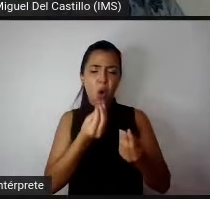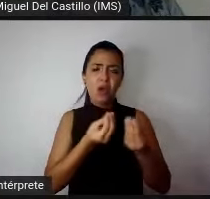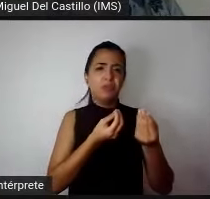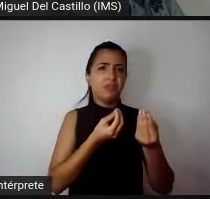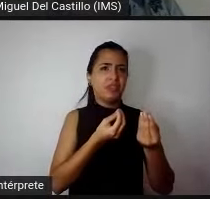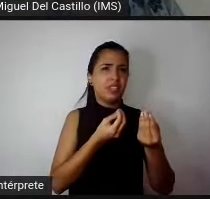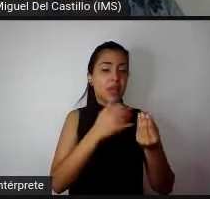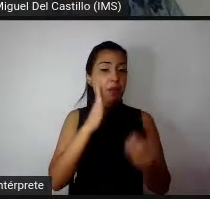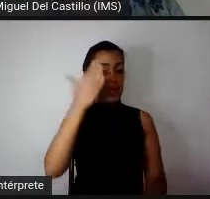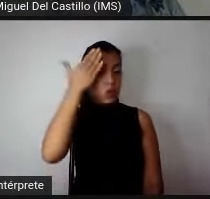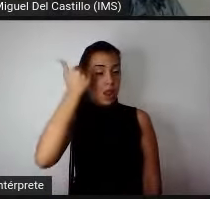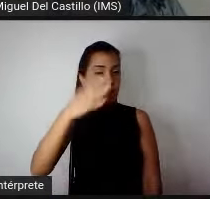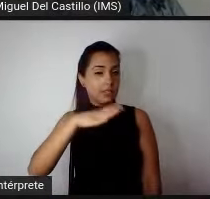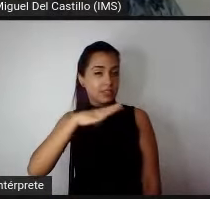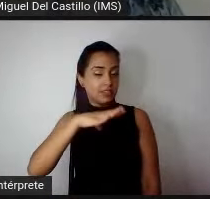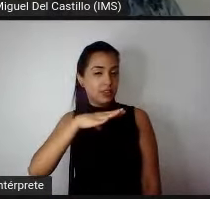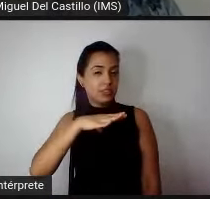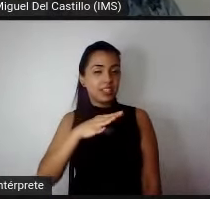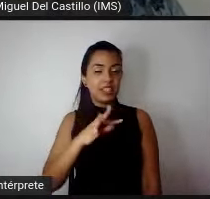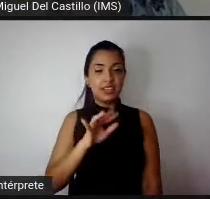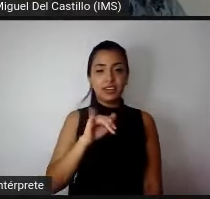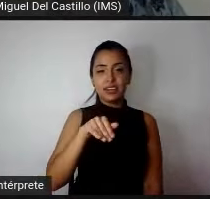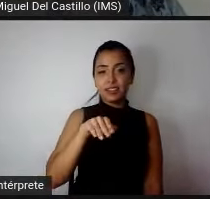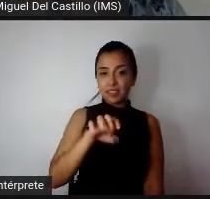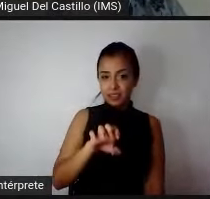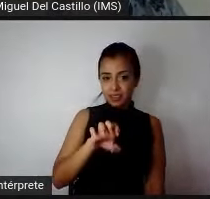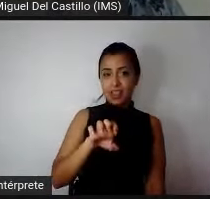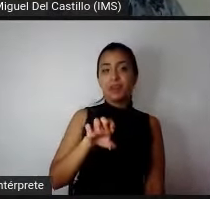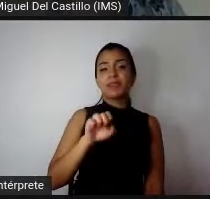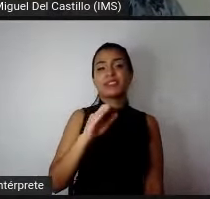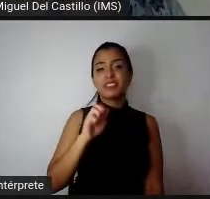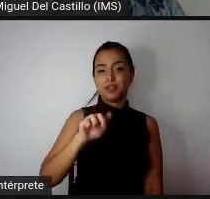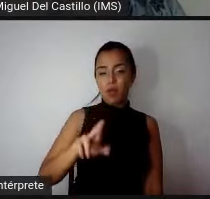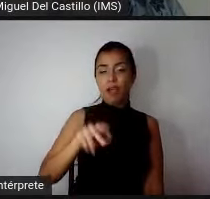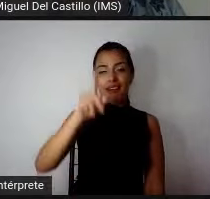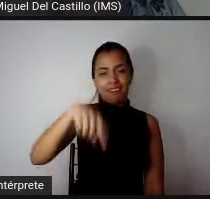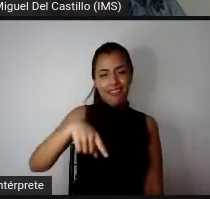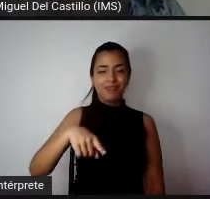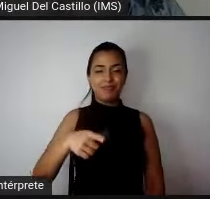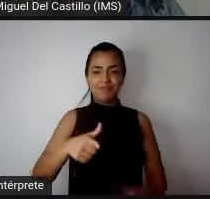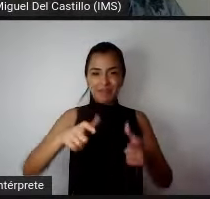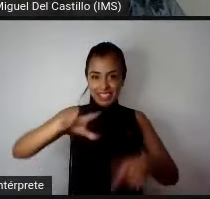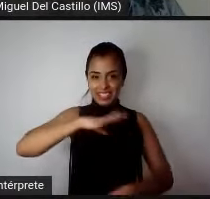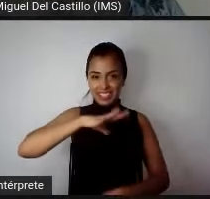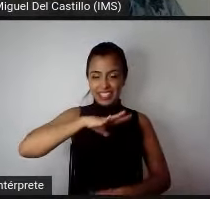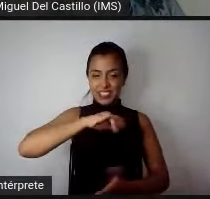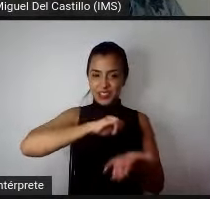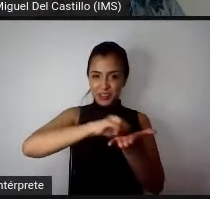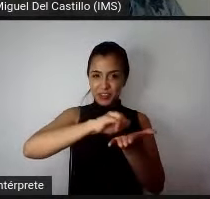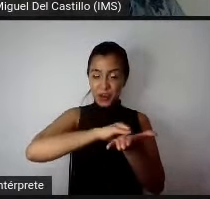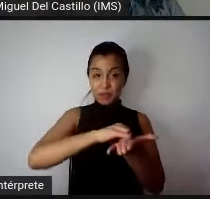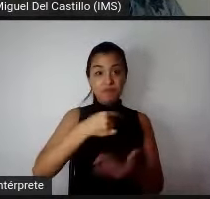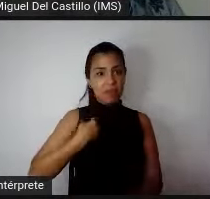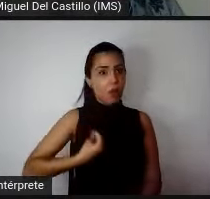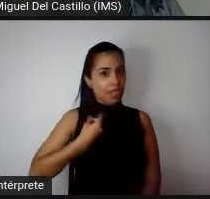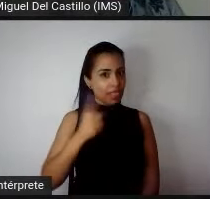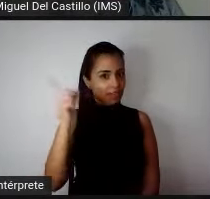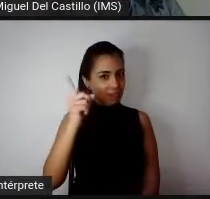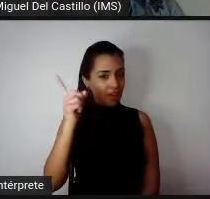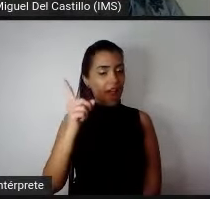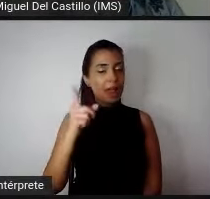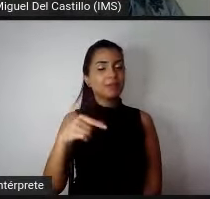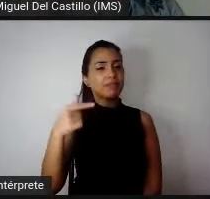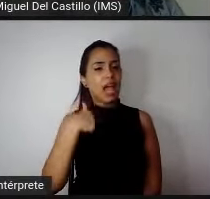Times Square, todo mundo sabe mais ou menos onde fica. Peguei o telefone nesses telephone